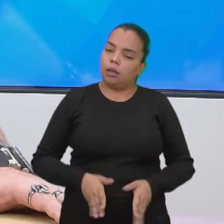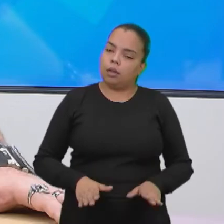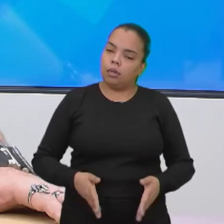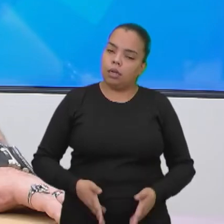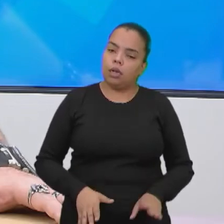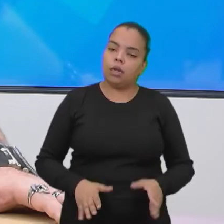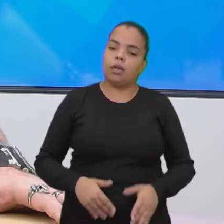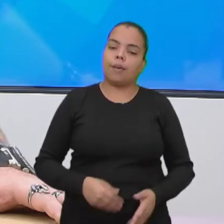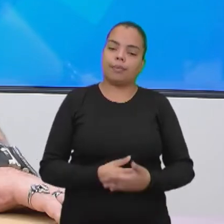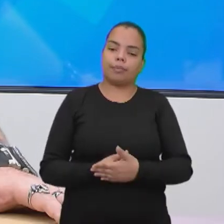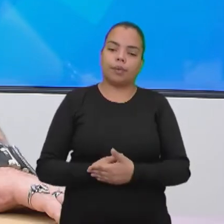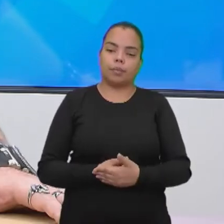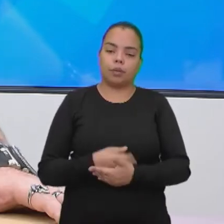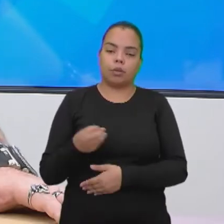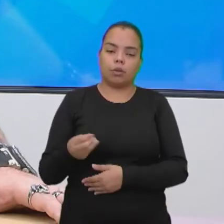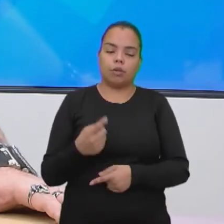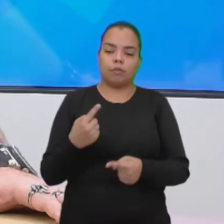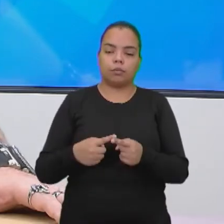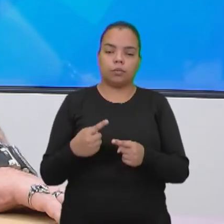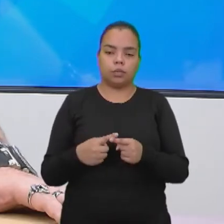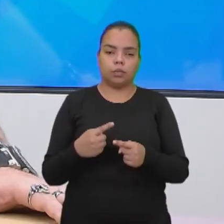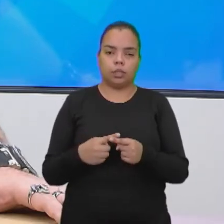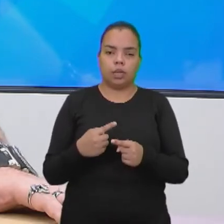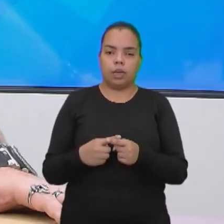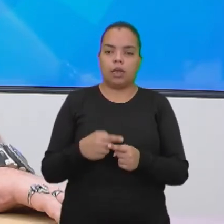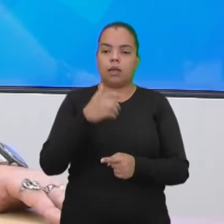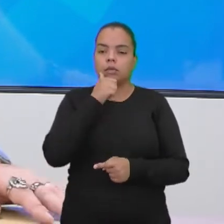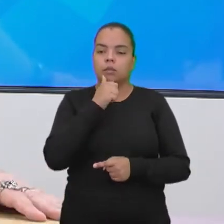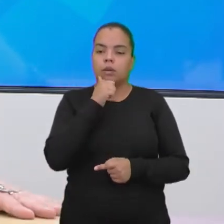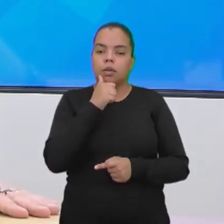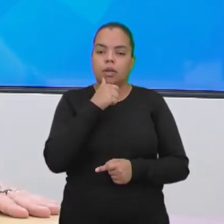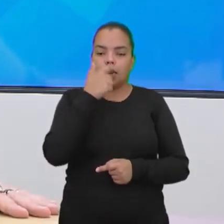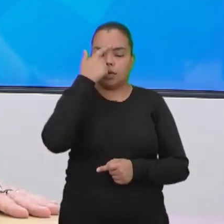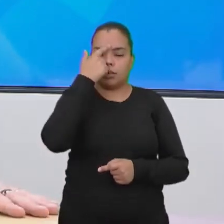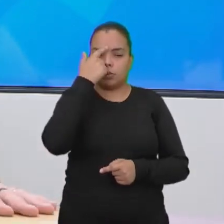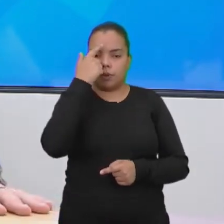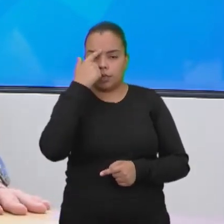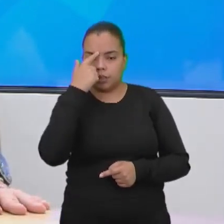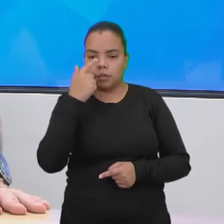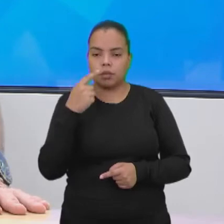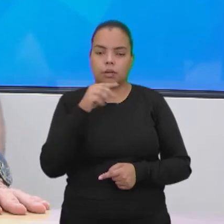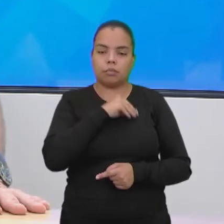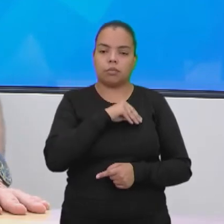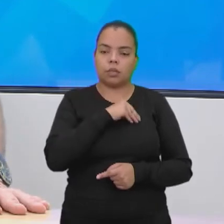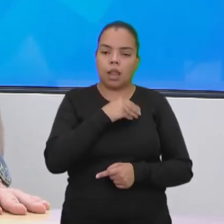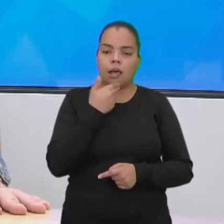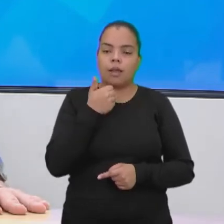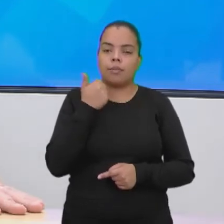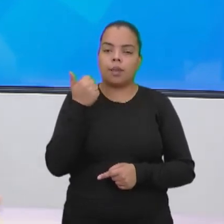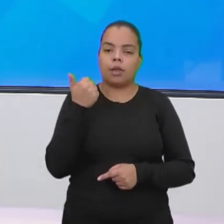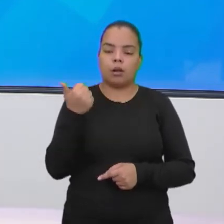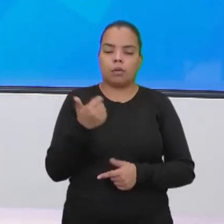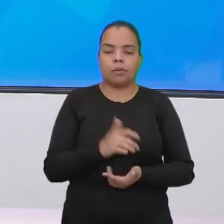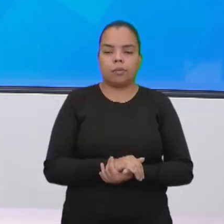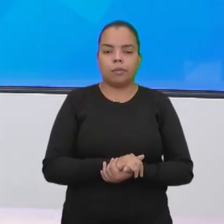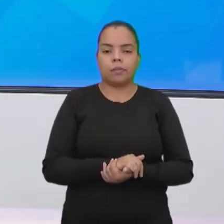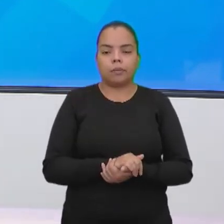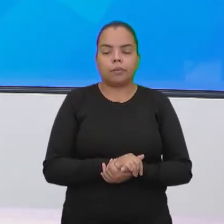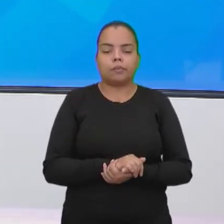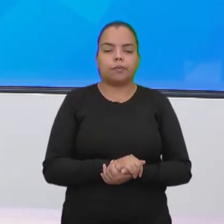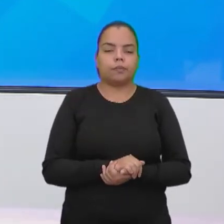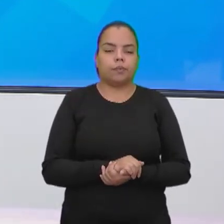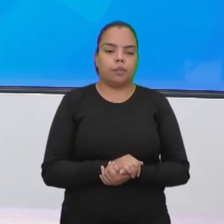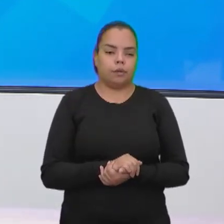se trabalhar, né, para, né, ter uma renda maior, uma renda familiar maior e uma melhor qualidade de vida. Então sempre é